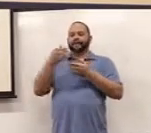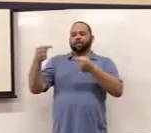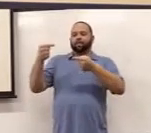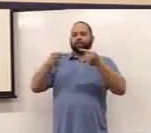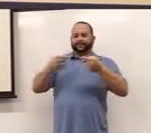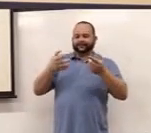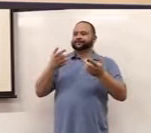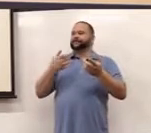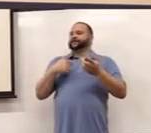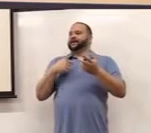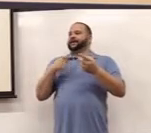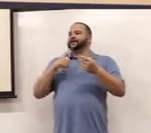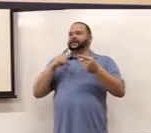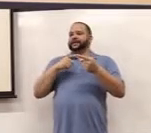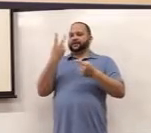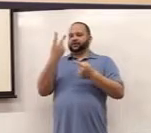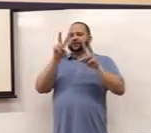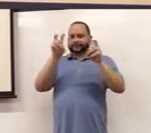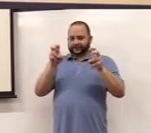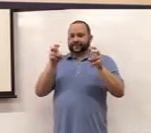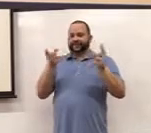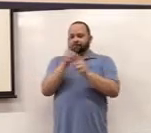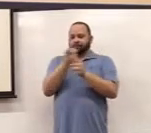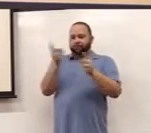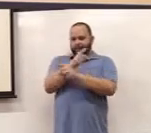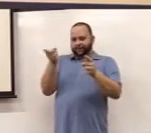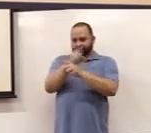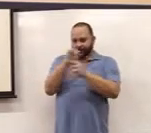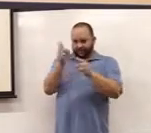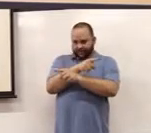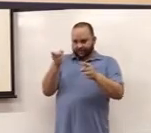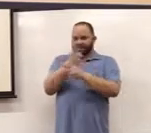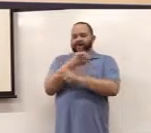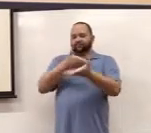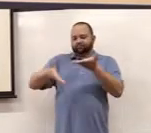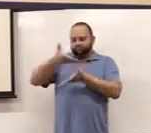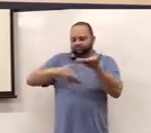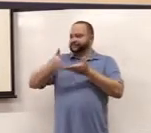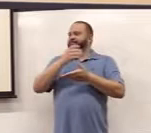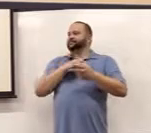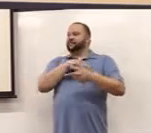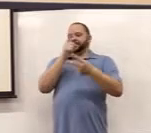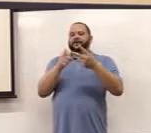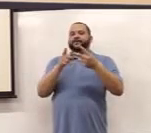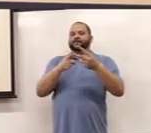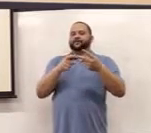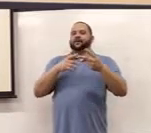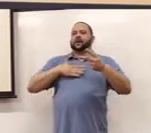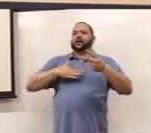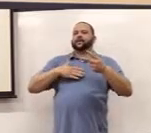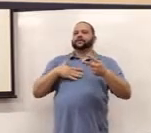né? A gente vai contrapor dois temas, e a gente vai variar esses temas, vai transformar esses temas. Depois vem um lento, que é para a